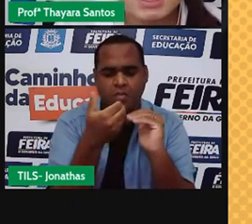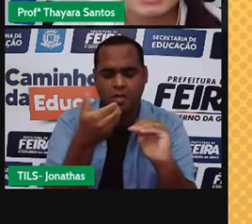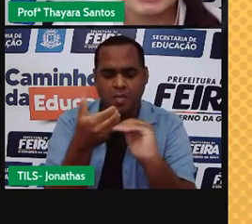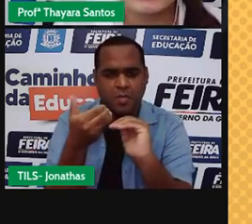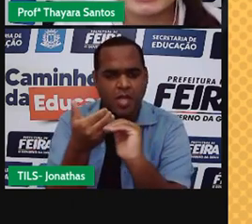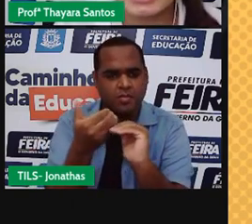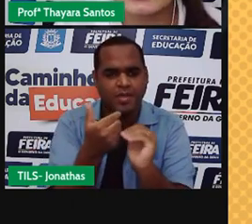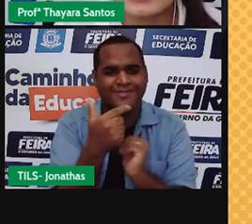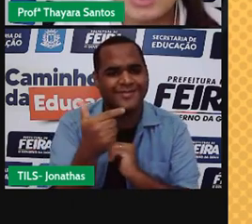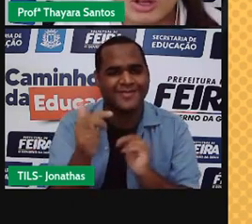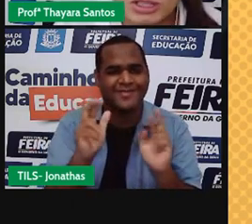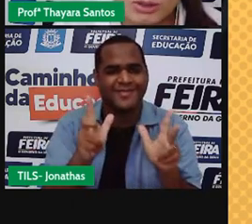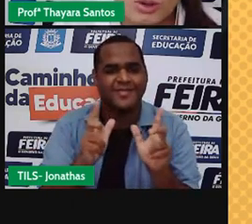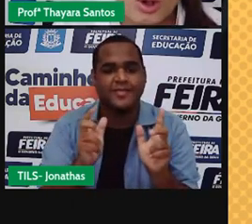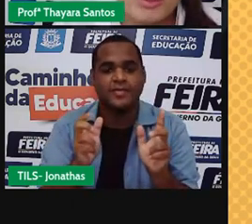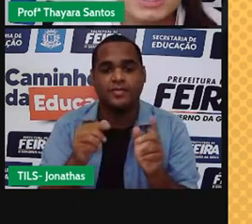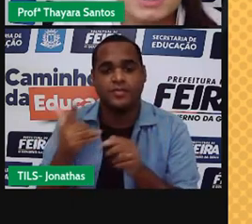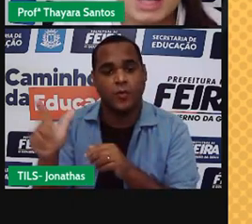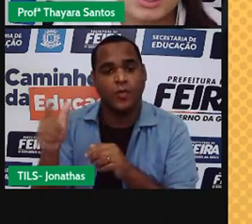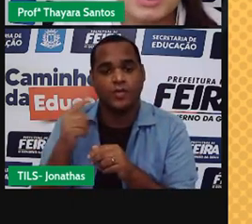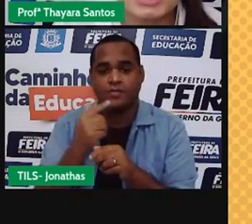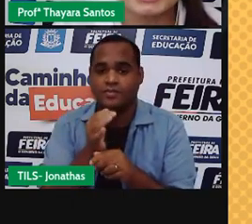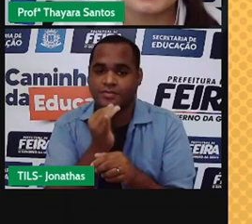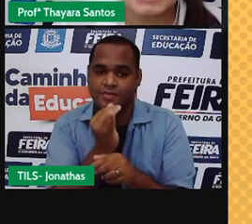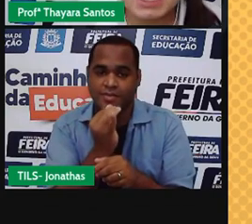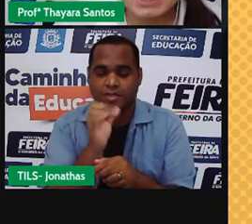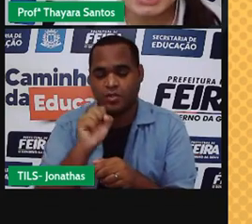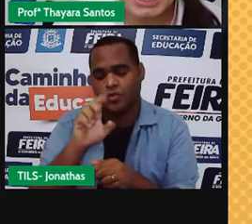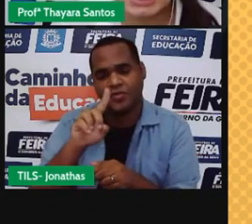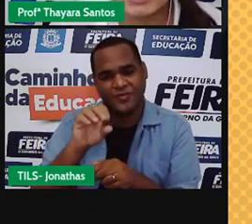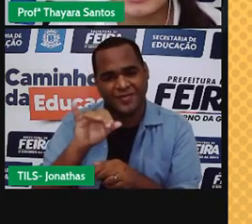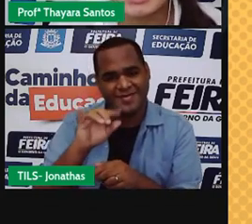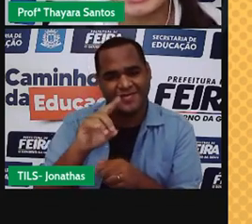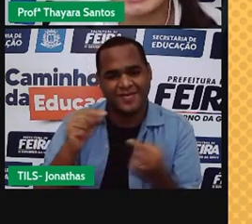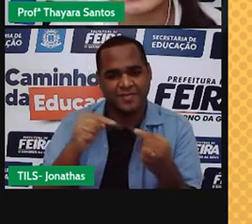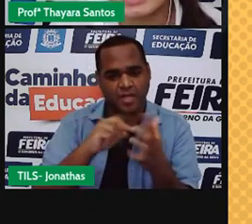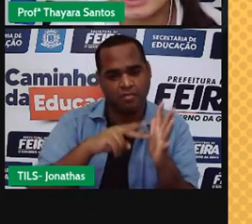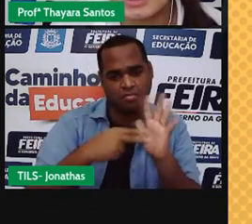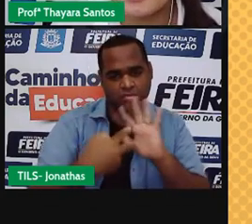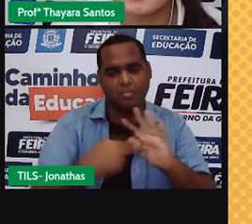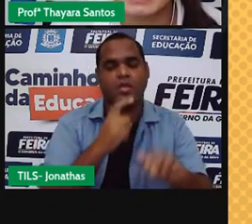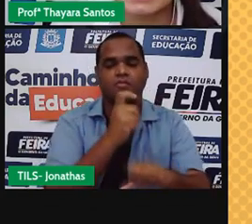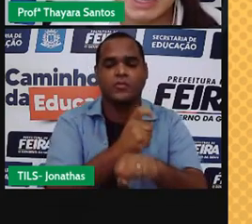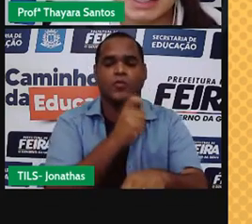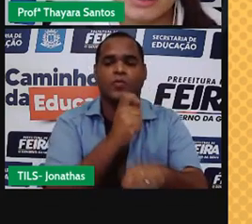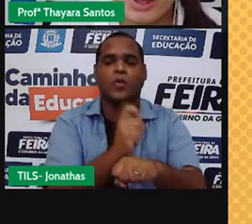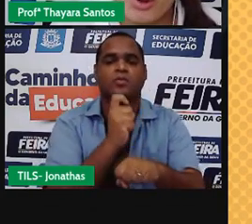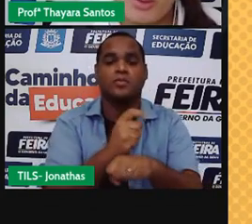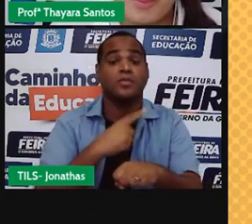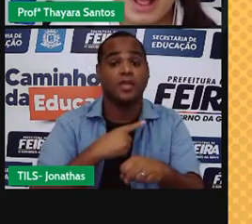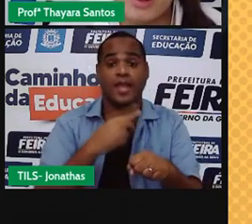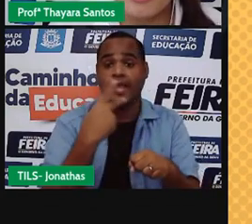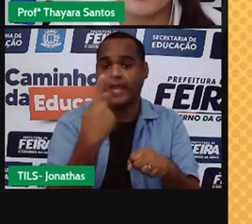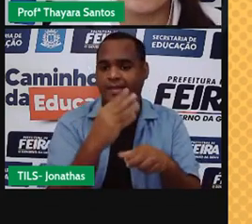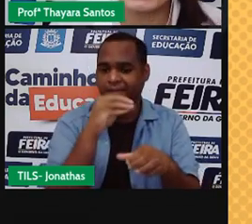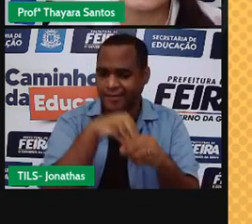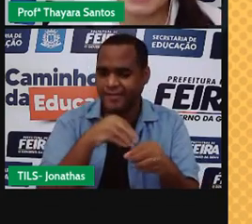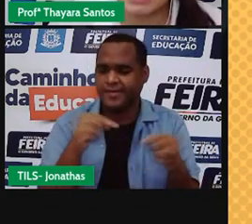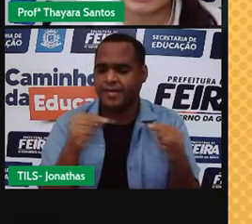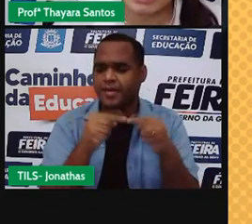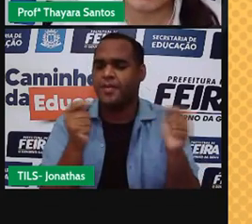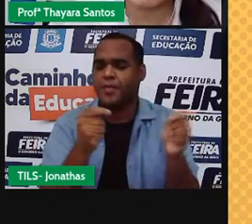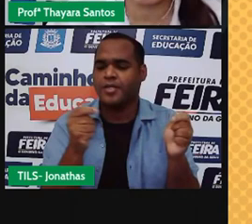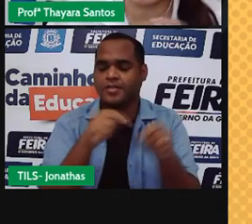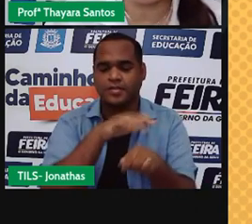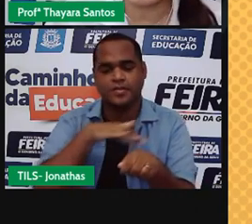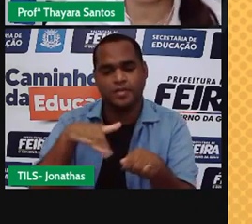eles. E no estado sólido, como esses átomos estão desse jeito, aquela matéria vai ocupar o